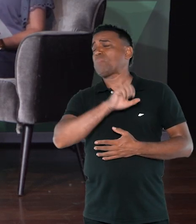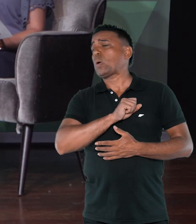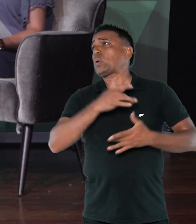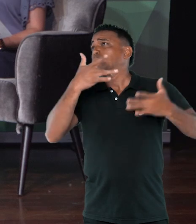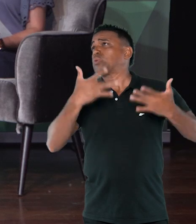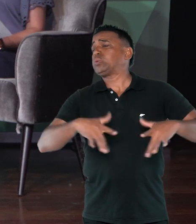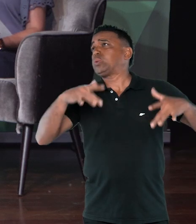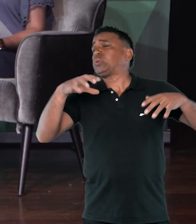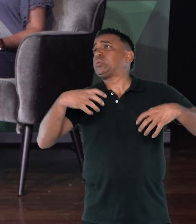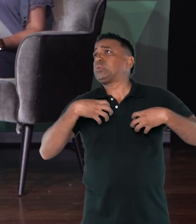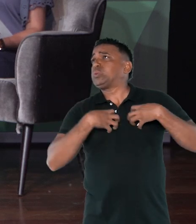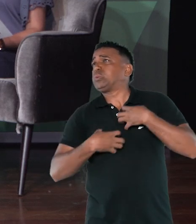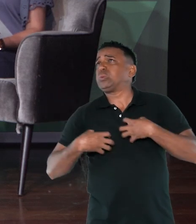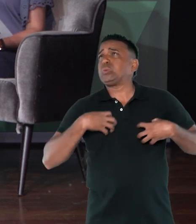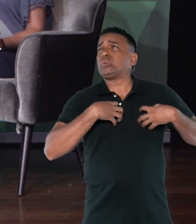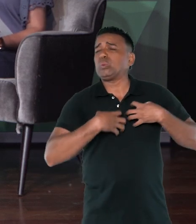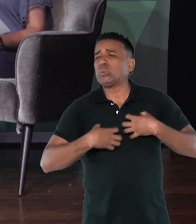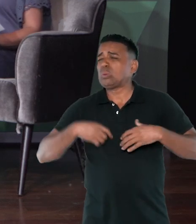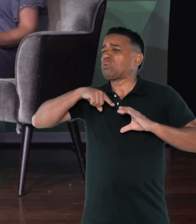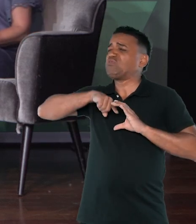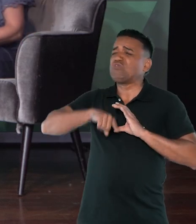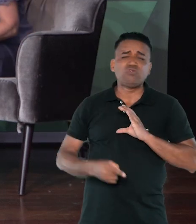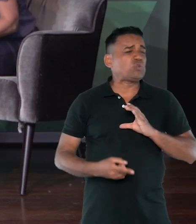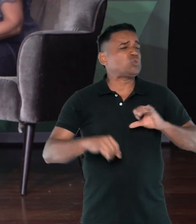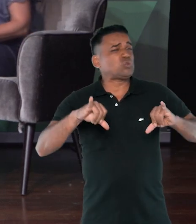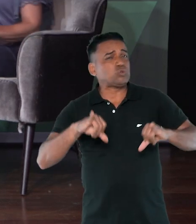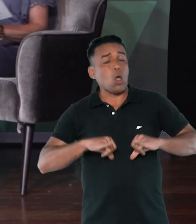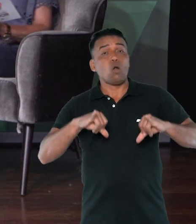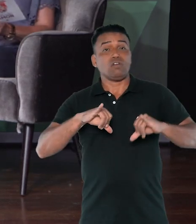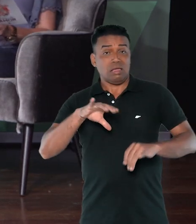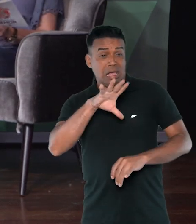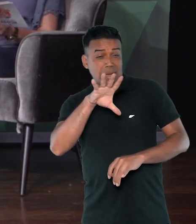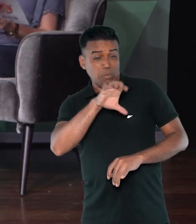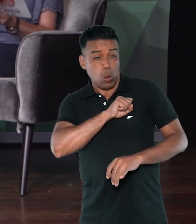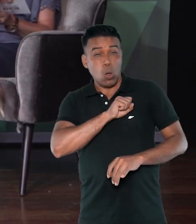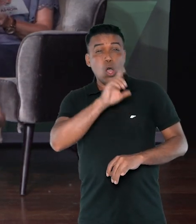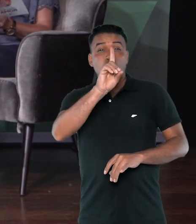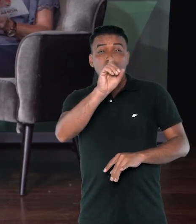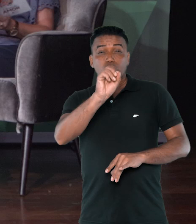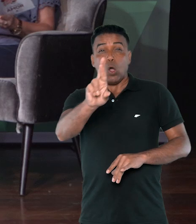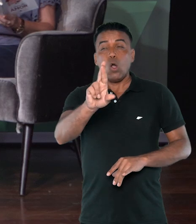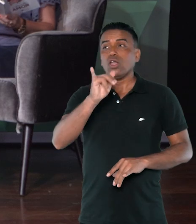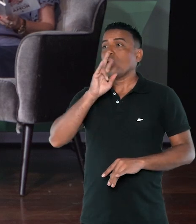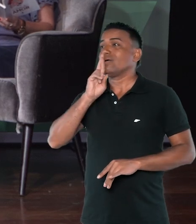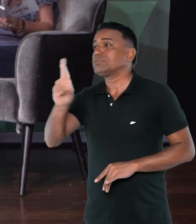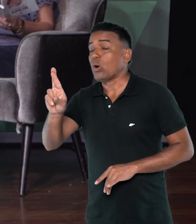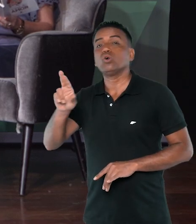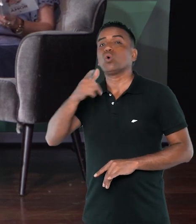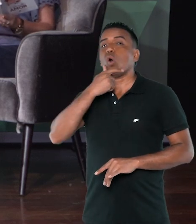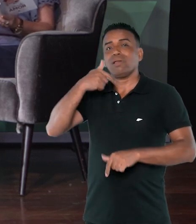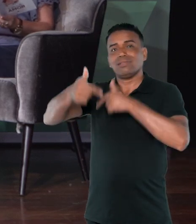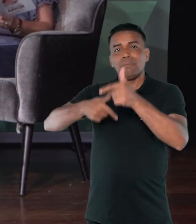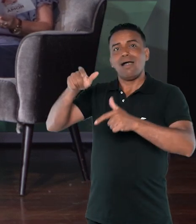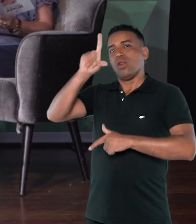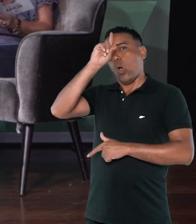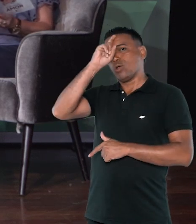coma. Eu não sabia que amar doía tanto. Dor aguda, latejante, cortante. Dor